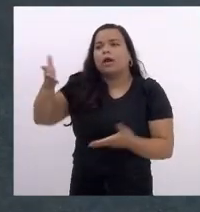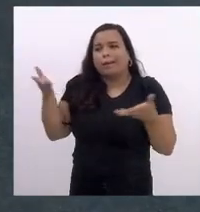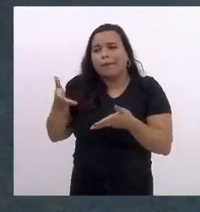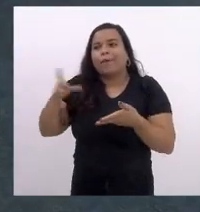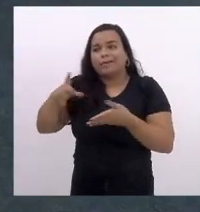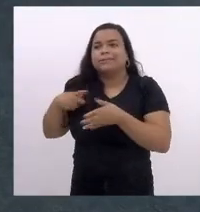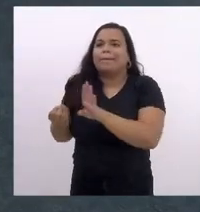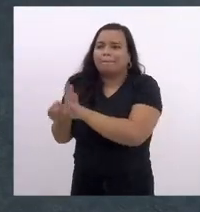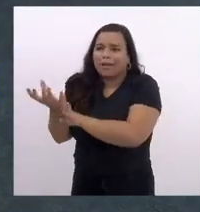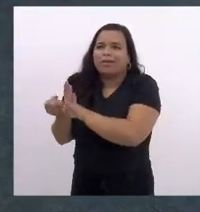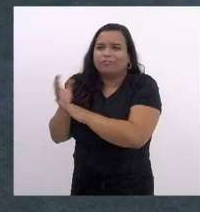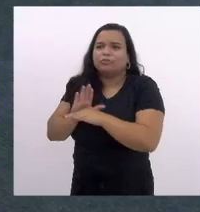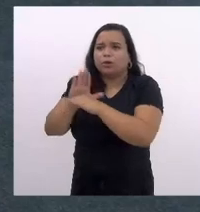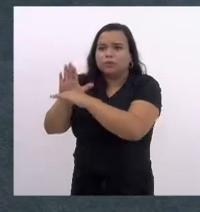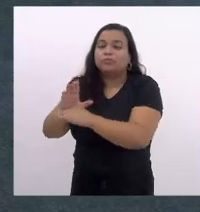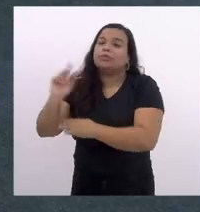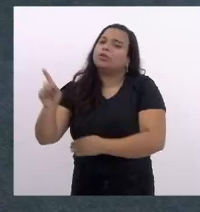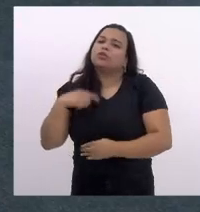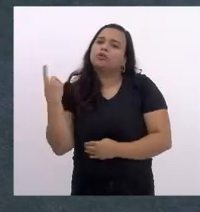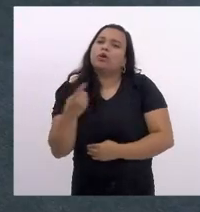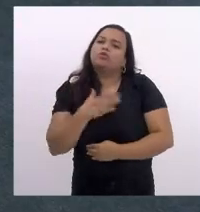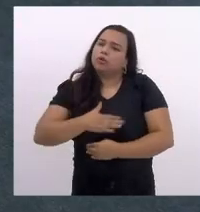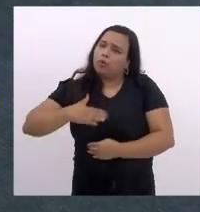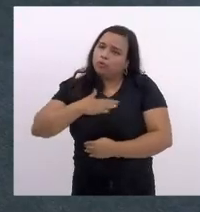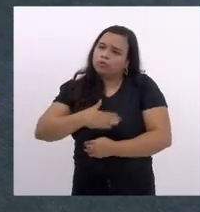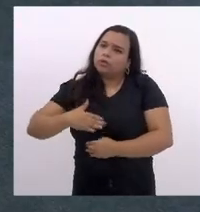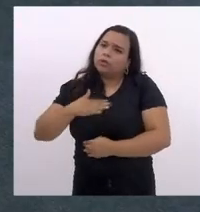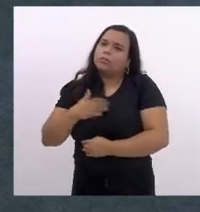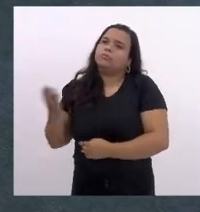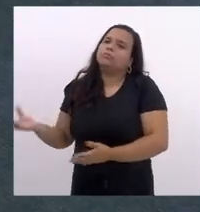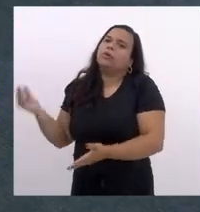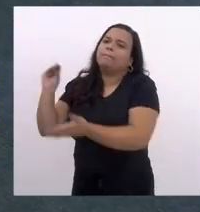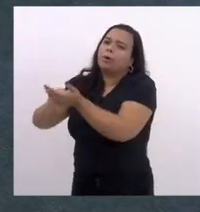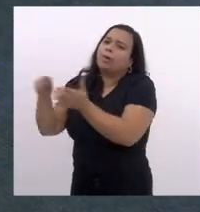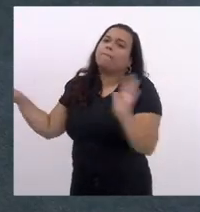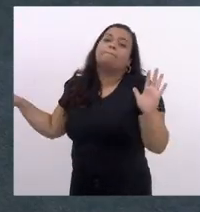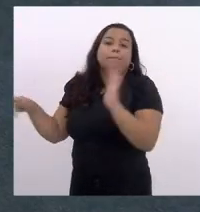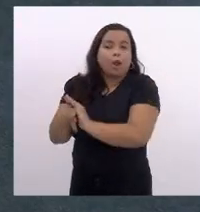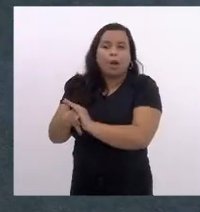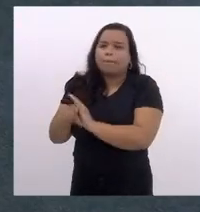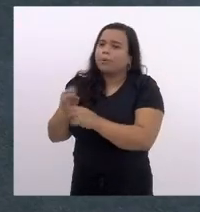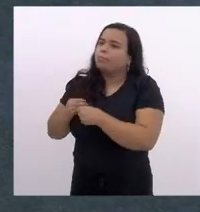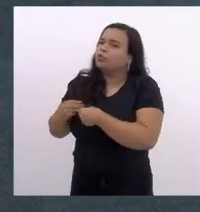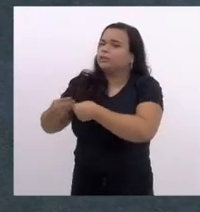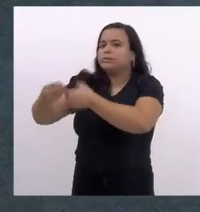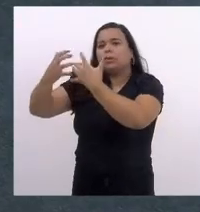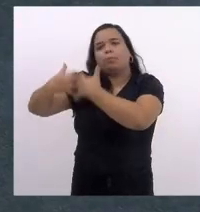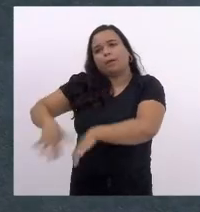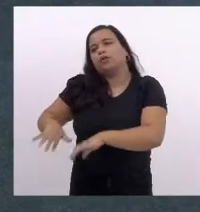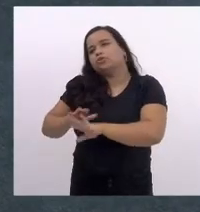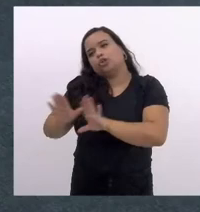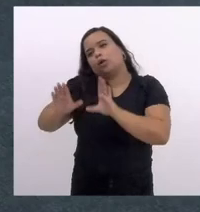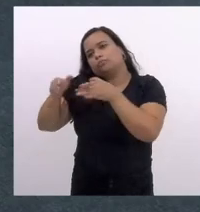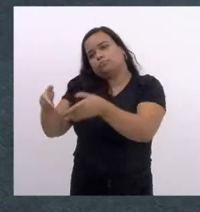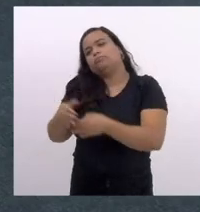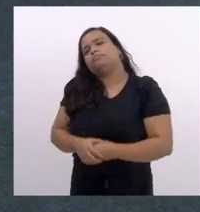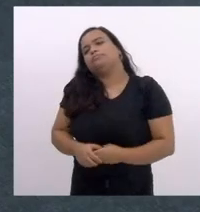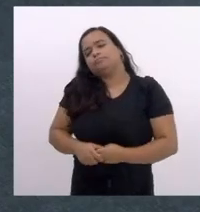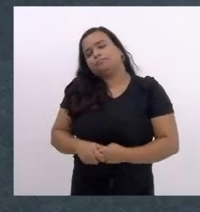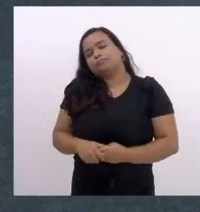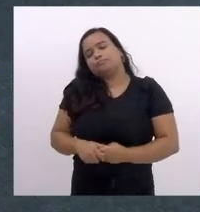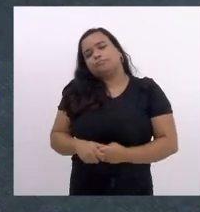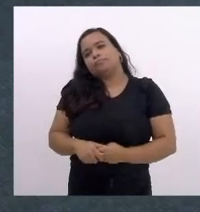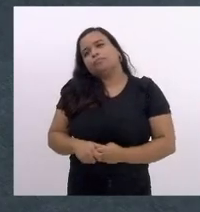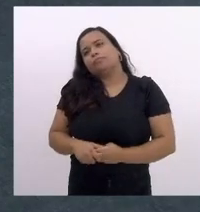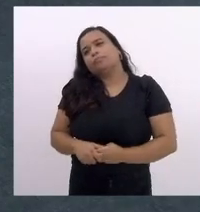nós gostaríamos de colocar basicamente para o município de Petrópolis. Então, a nossa emenda